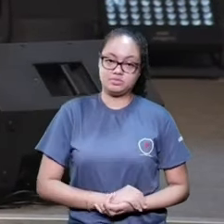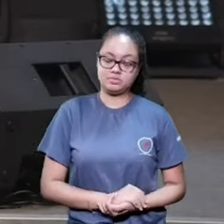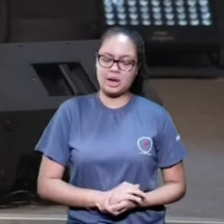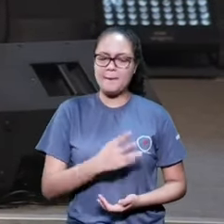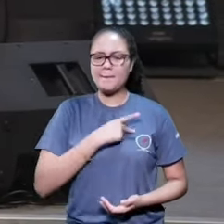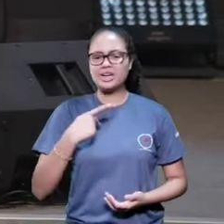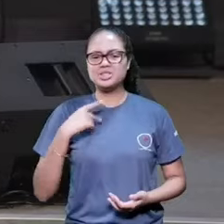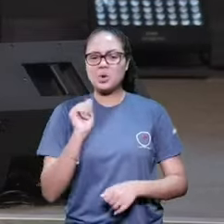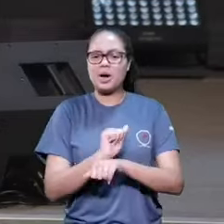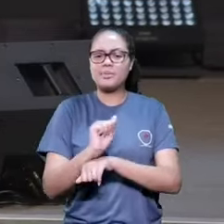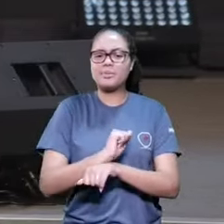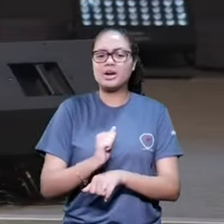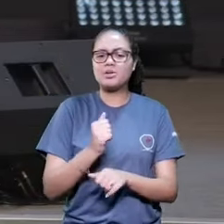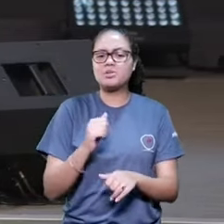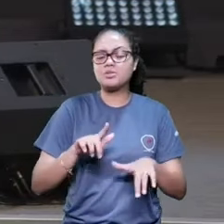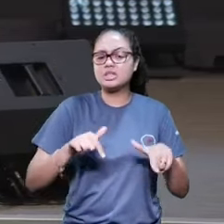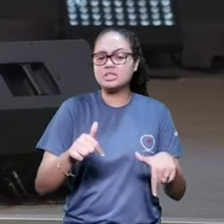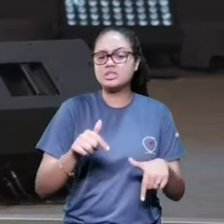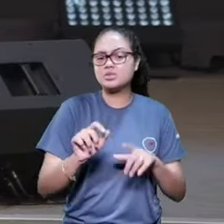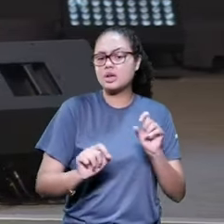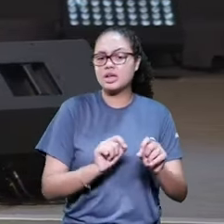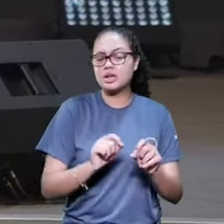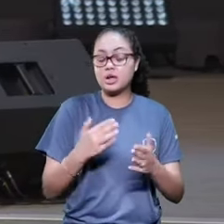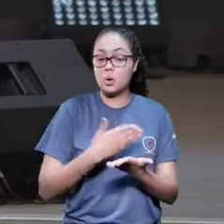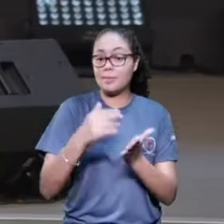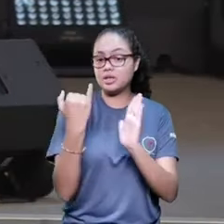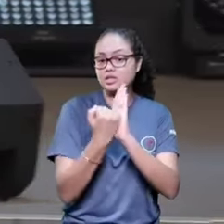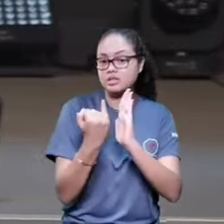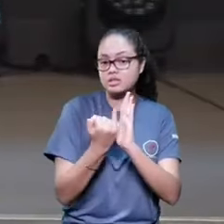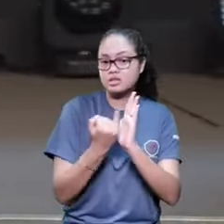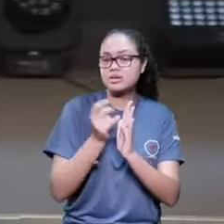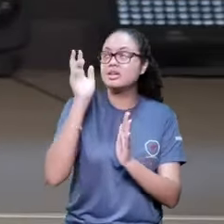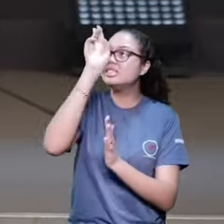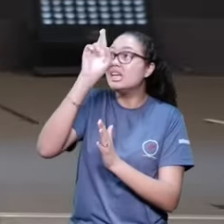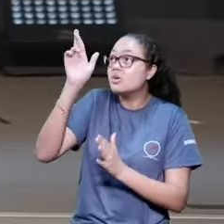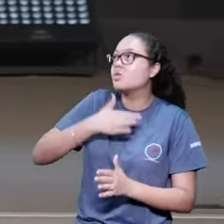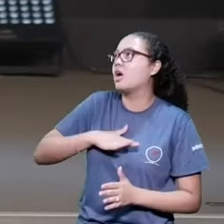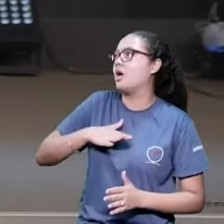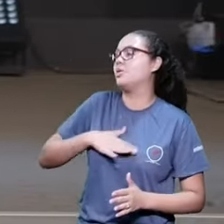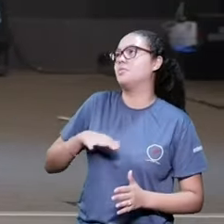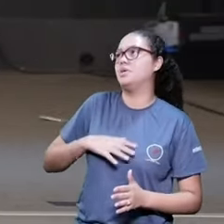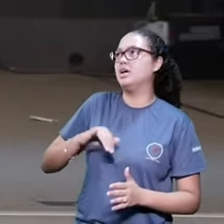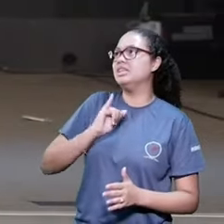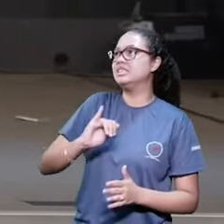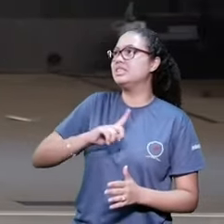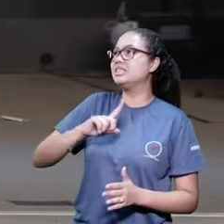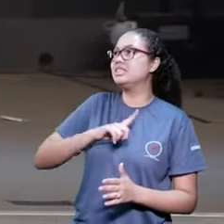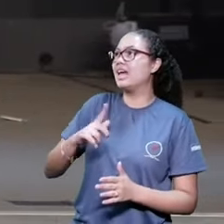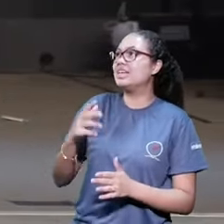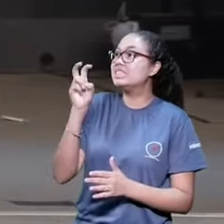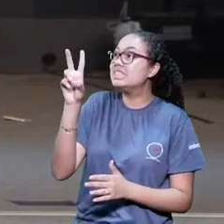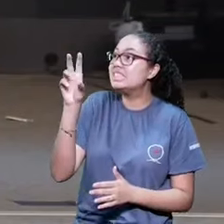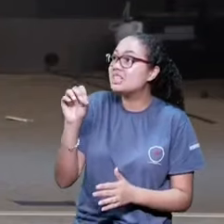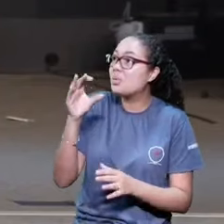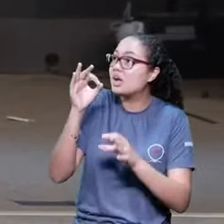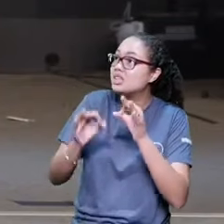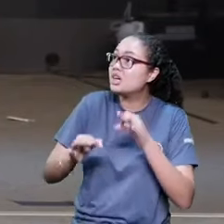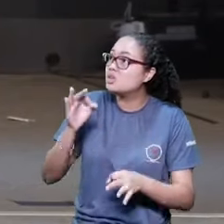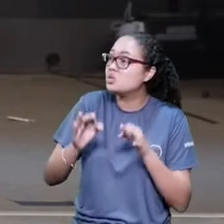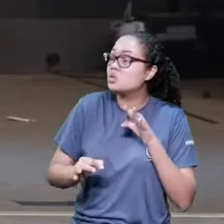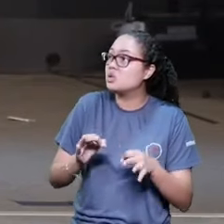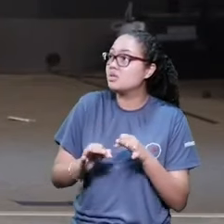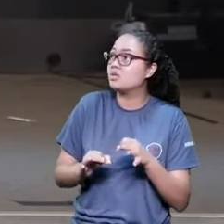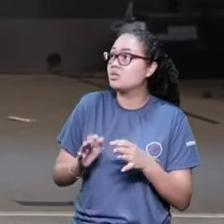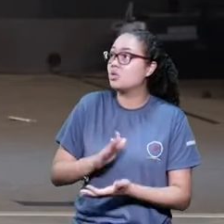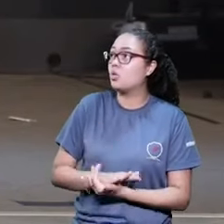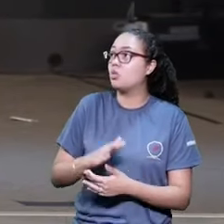Pastor, o que que Abraão faz? Começa a interceder. Ele diz: Senhor, calma. Se tiver 50 justos lá, 50, o Senhor vai destruir a cidade com justo,